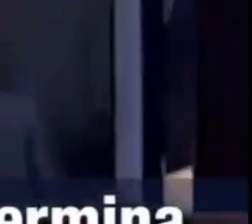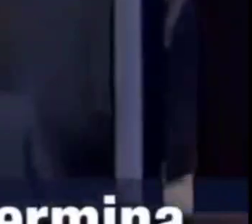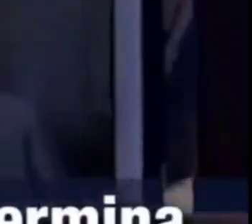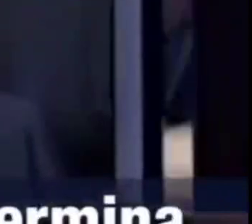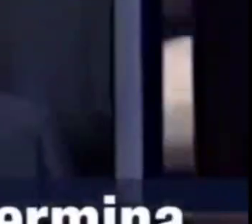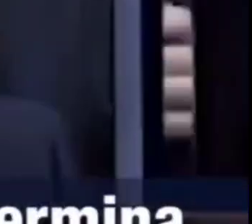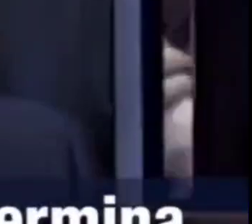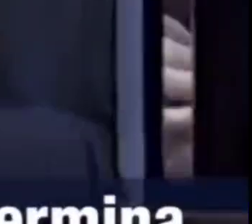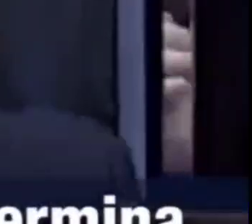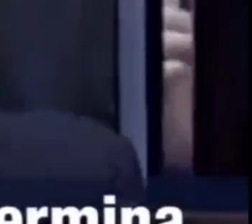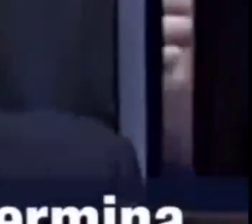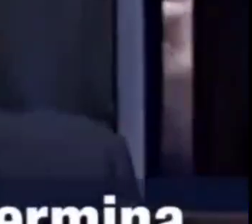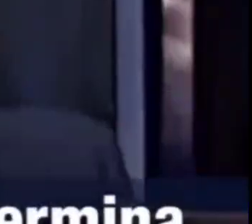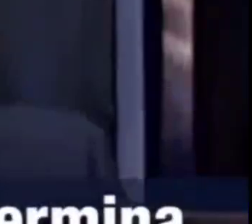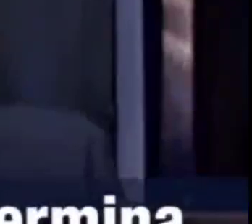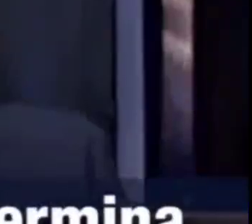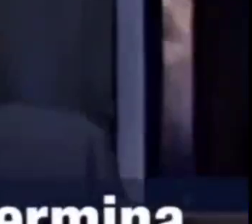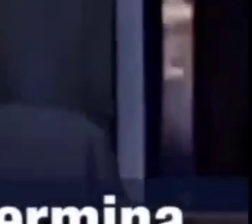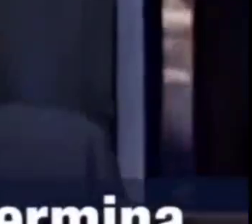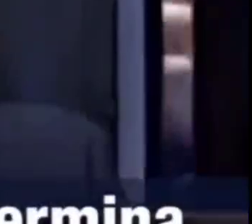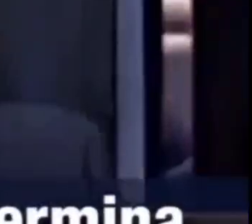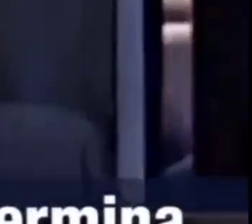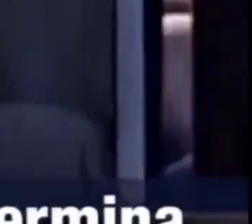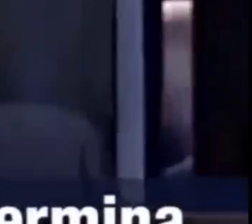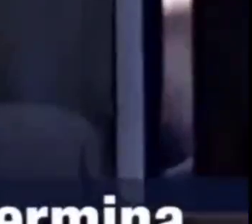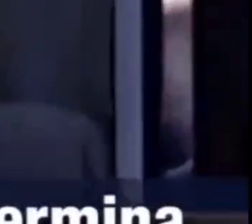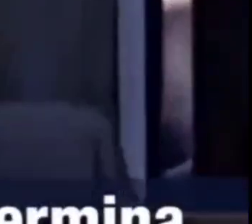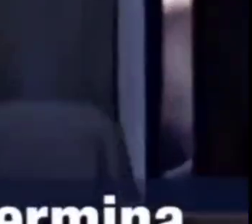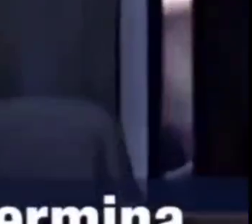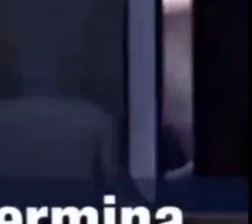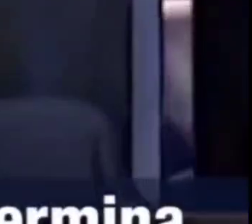Ok, depois deputado Gilvan. Só vamos ter um pouquinho de controle aqui, por favor.